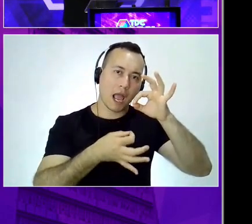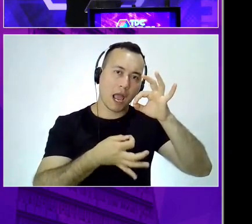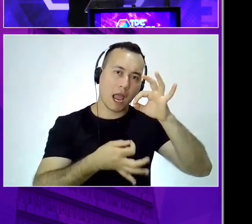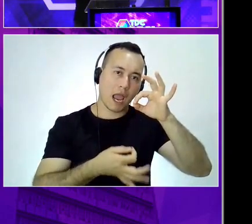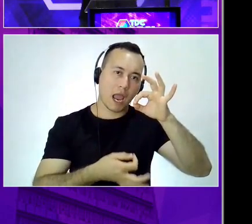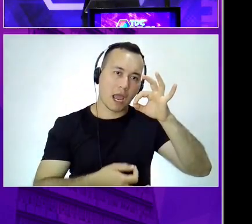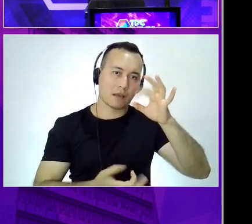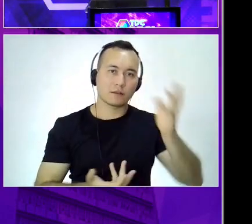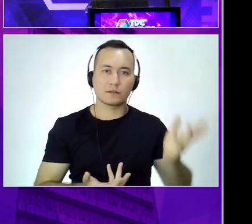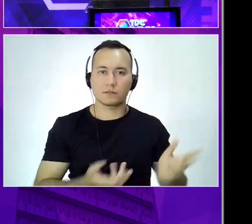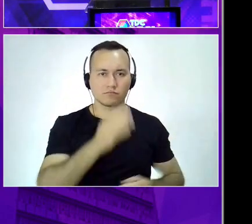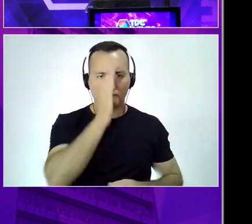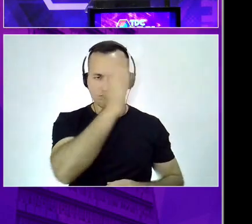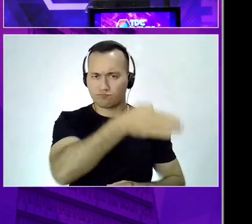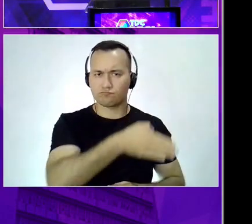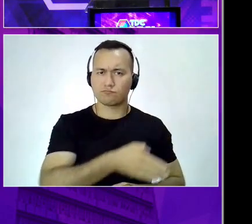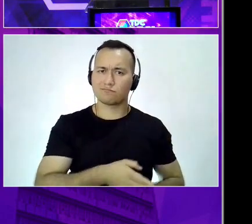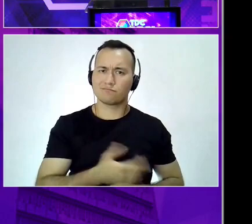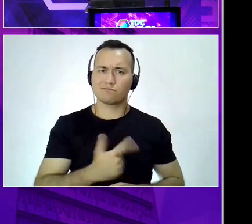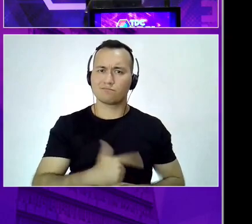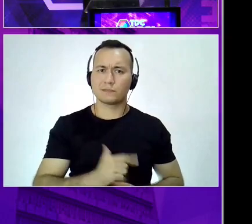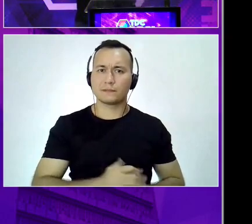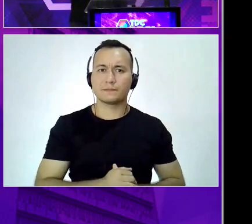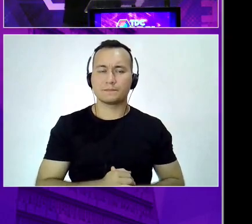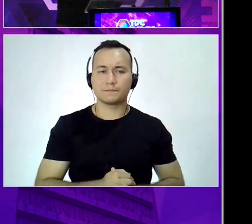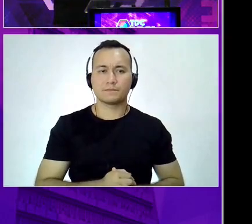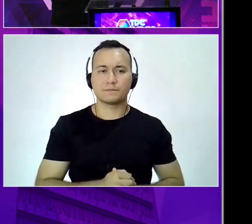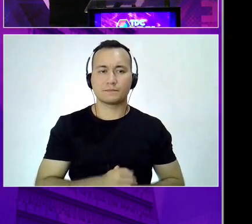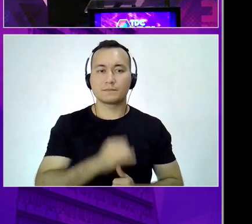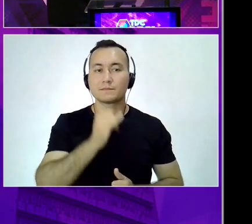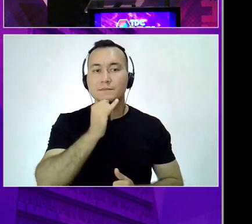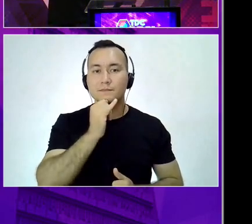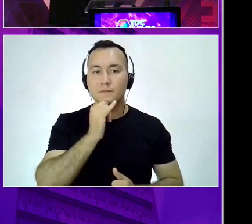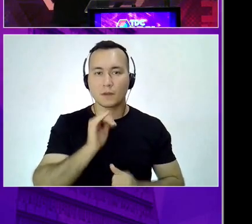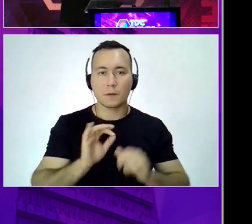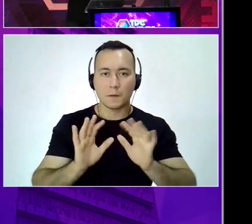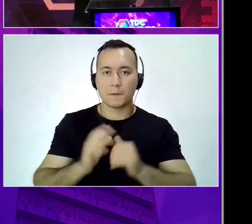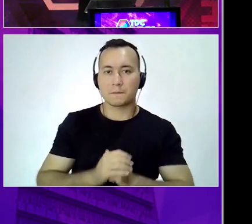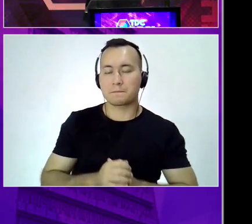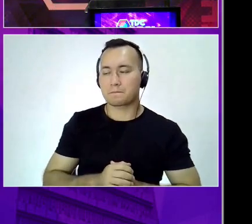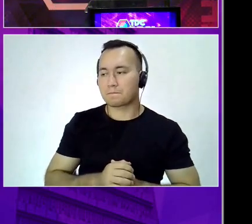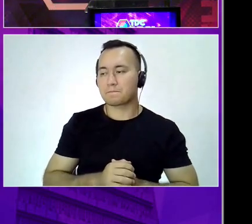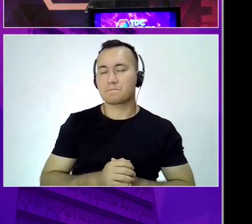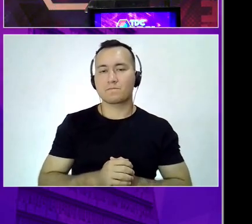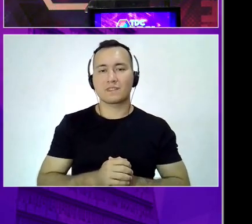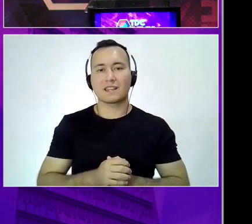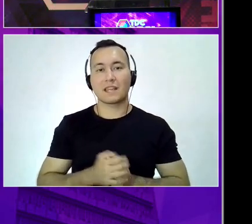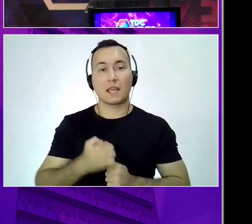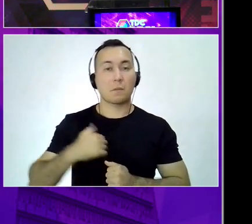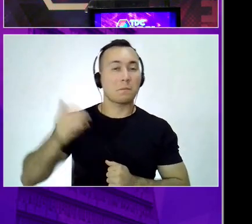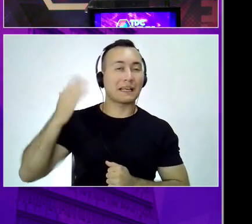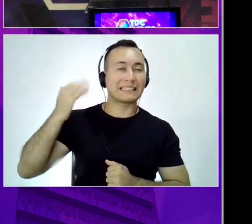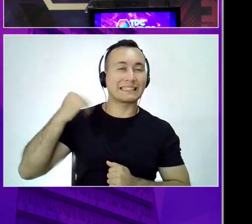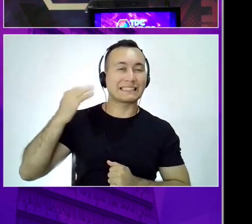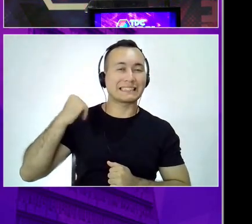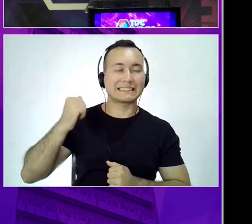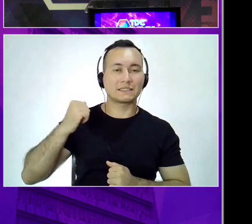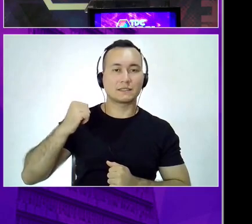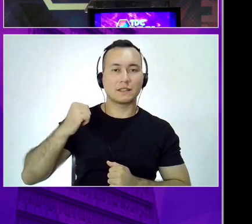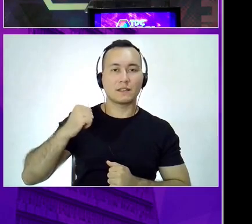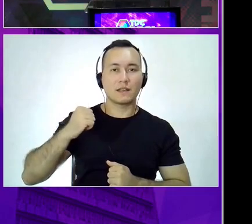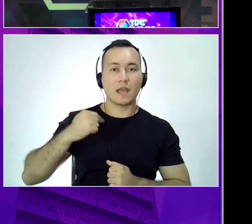eu fiz 5 coisas legais e uma ruim. E aí o feedback era de 1 hora de duração. Aí a gente passou